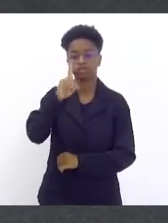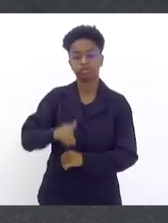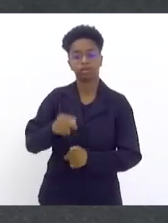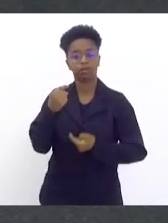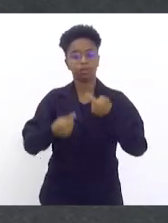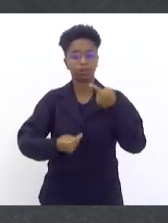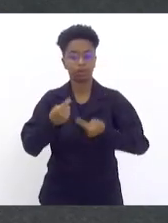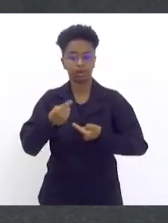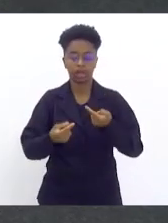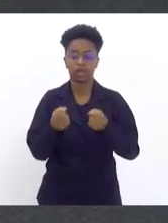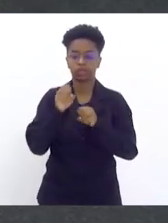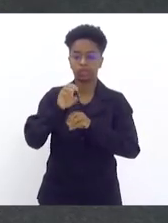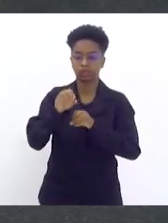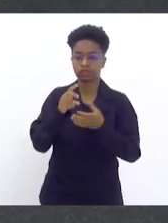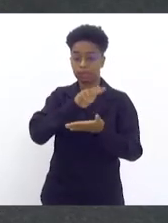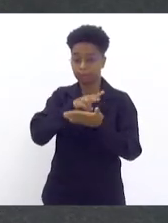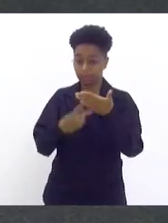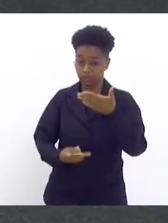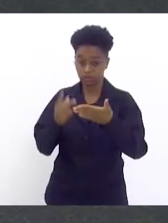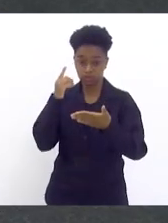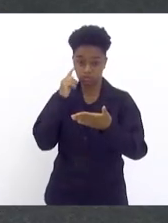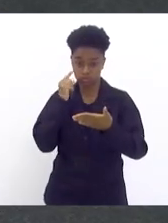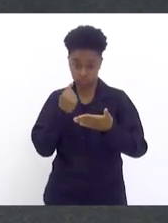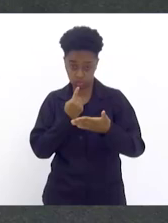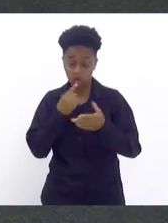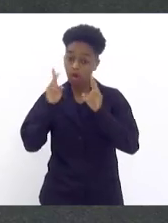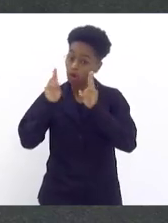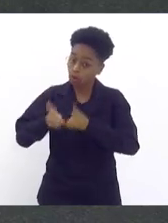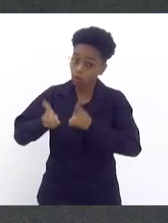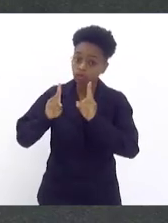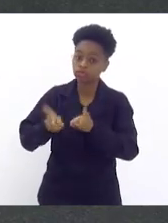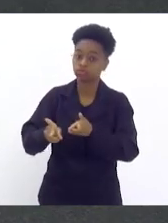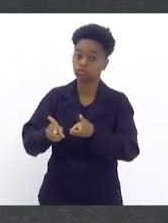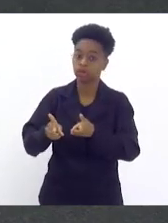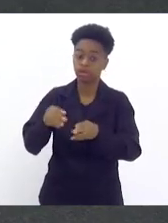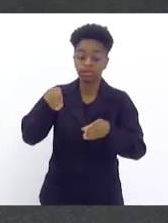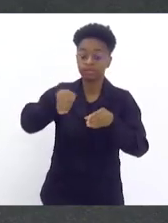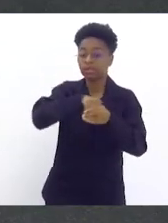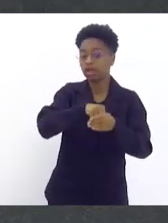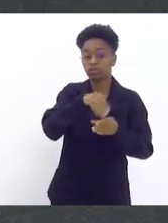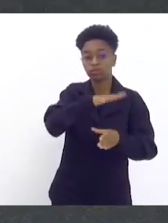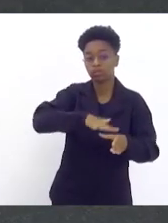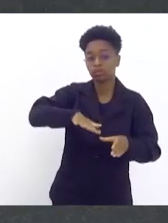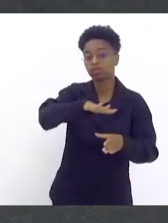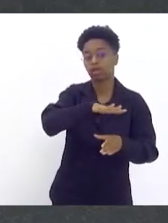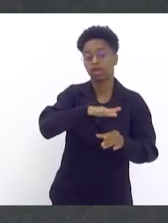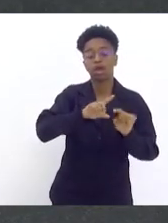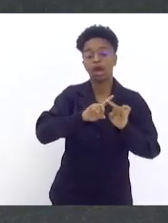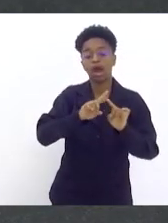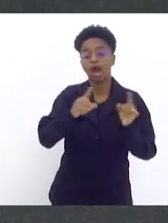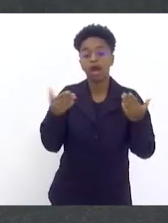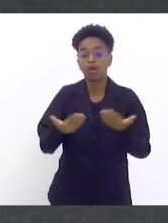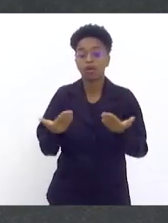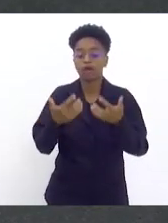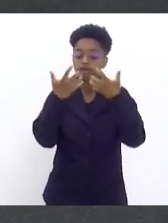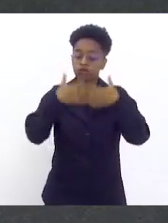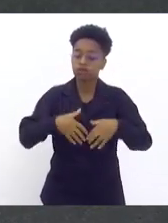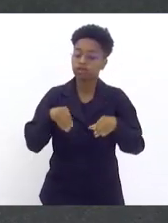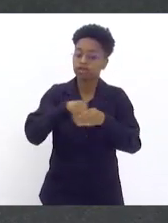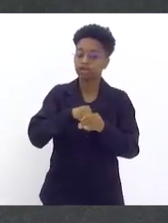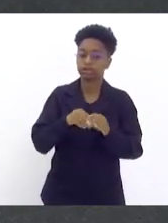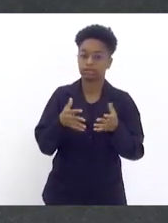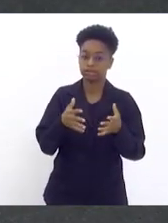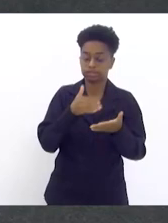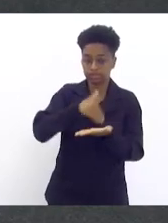políticas de educação bilíngue de surdo de pebis permanece na estrutura da pasta mas passou a funcionar dentro da secretaria